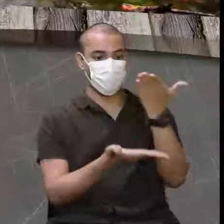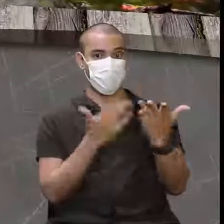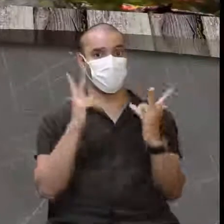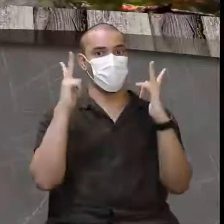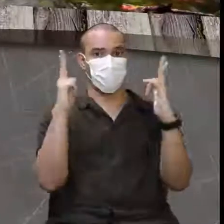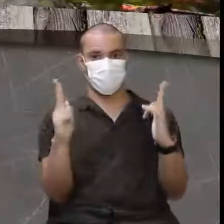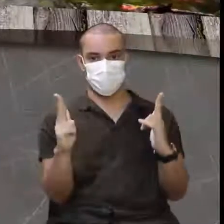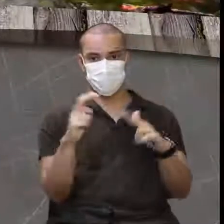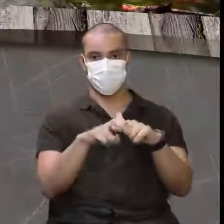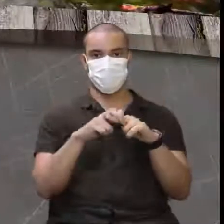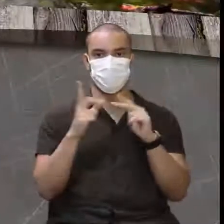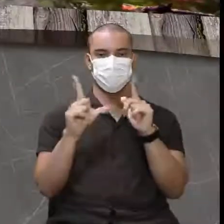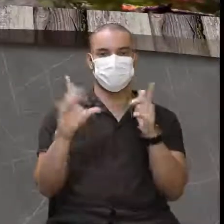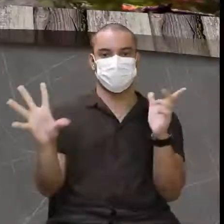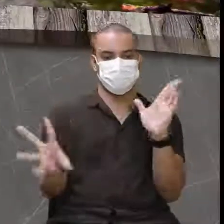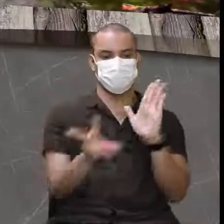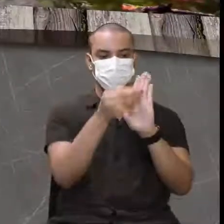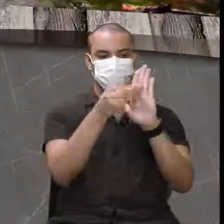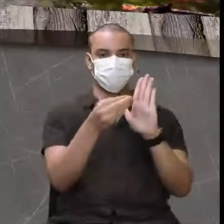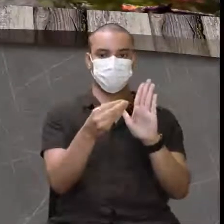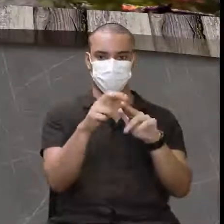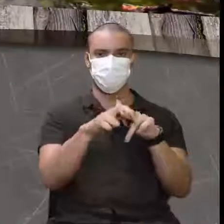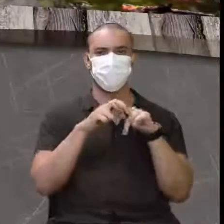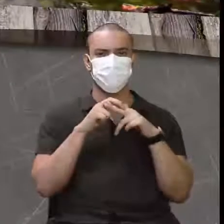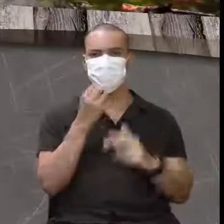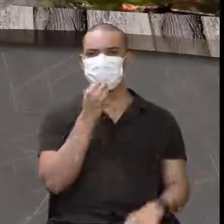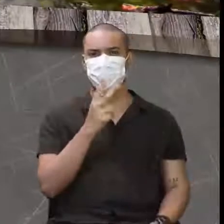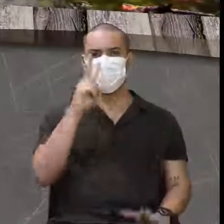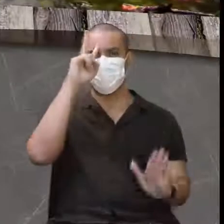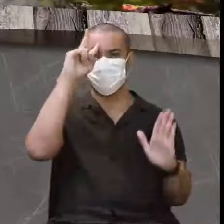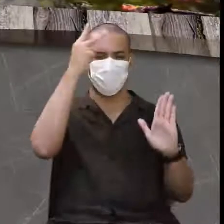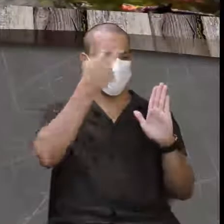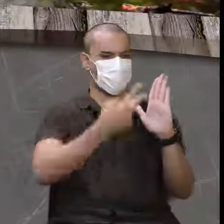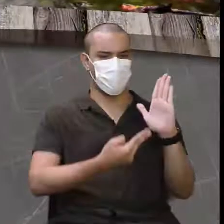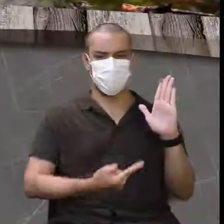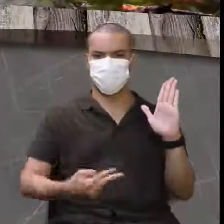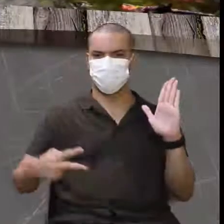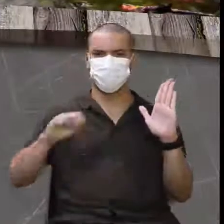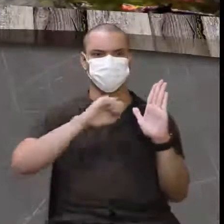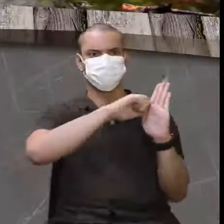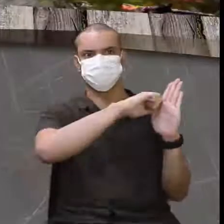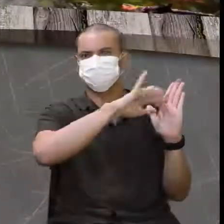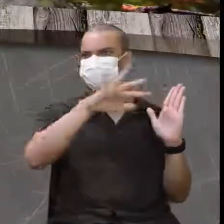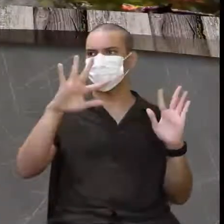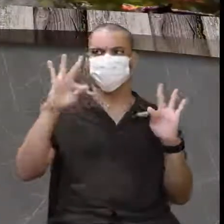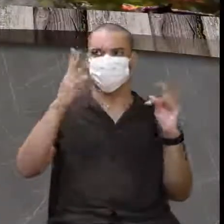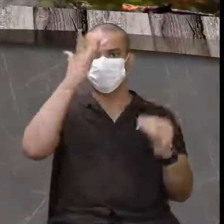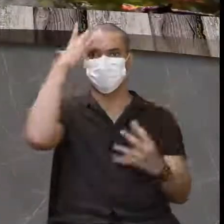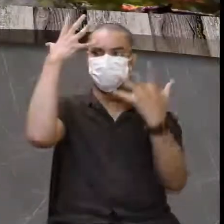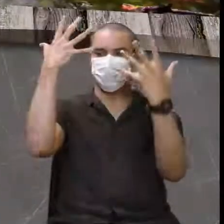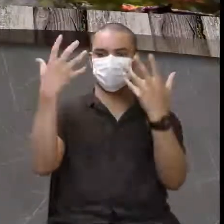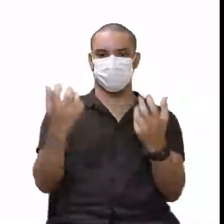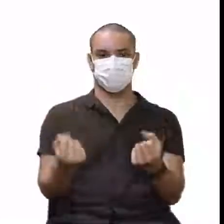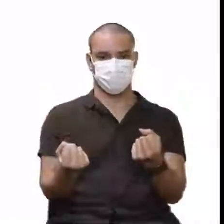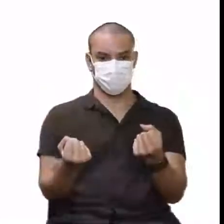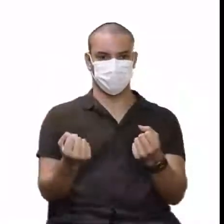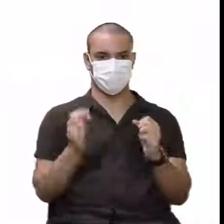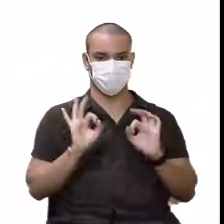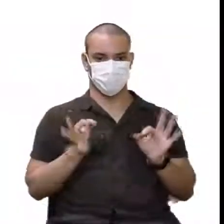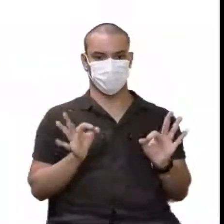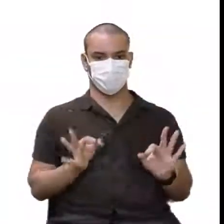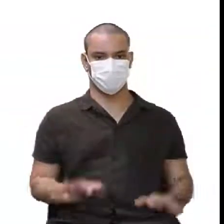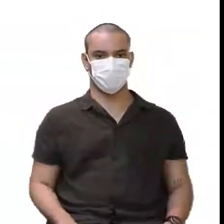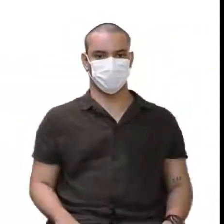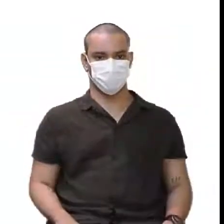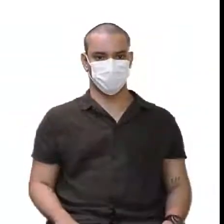ele trouxe aí, então, no seu experimento. Por isso é tão reconhecido por todo mundo e aceito. Vamos lá, então, seguindo?